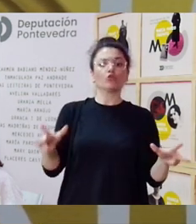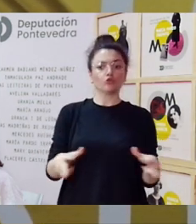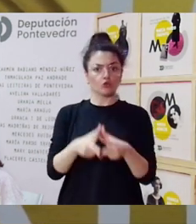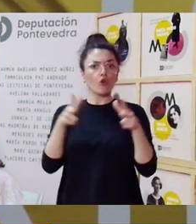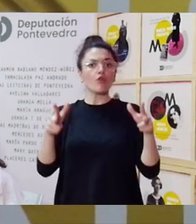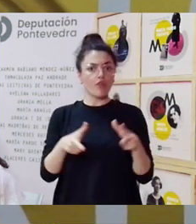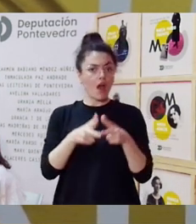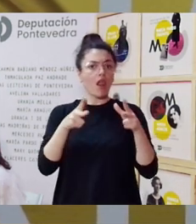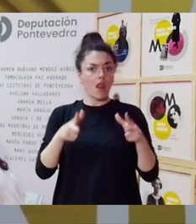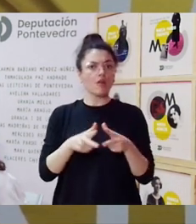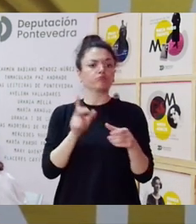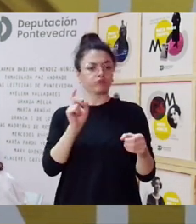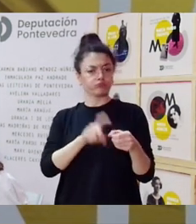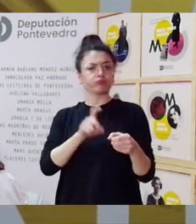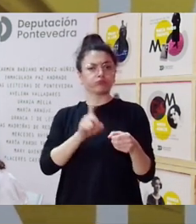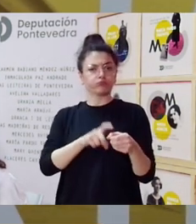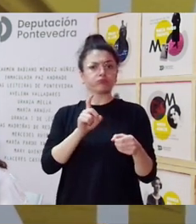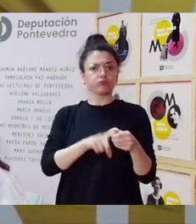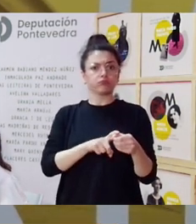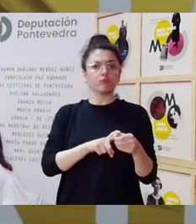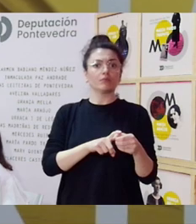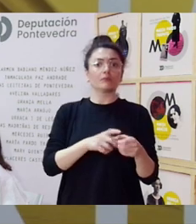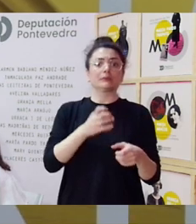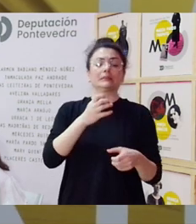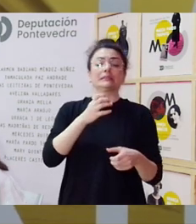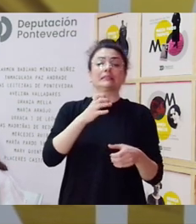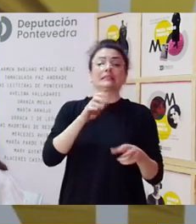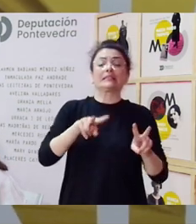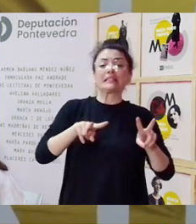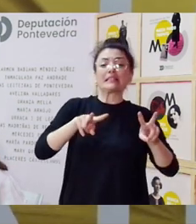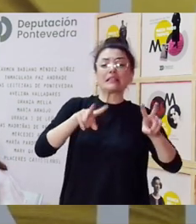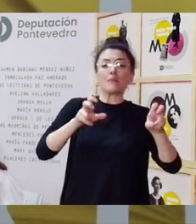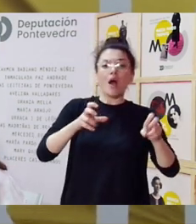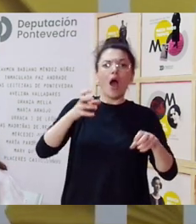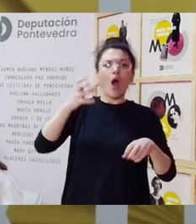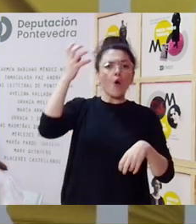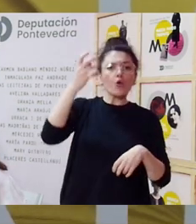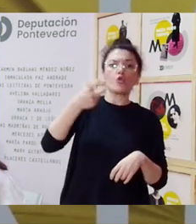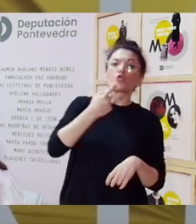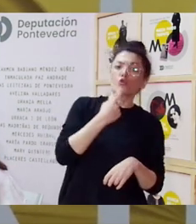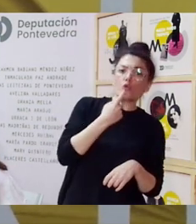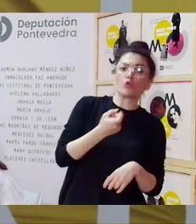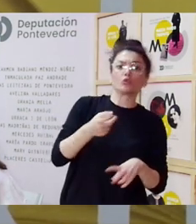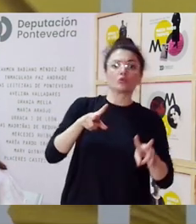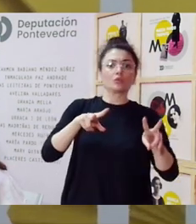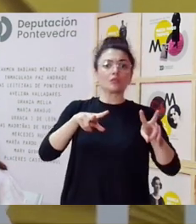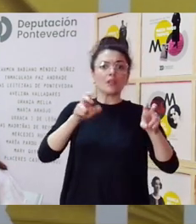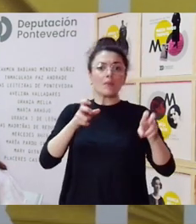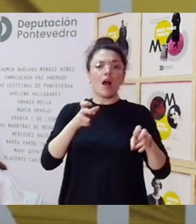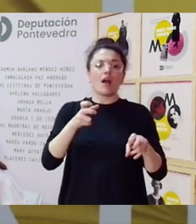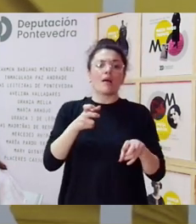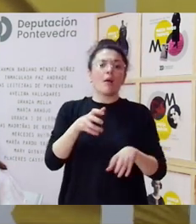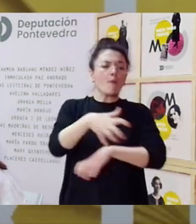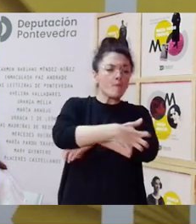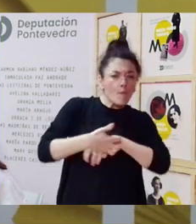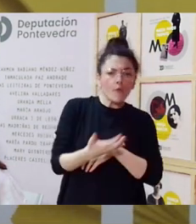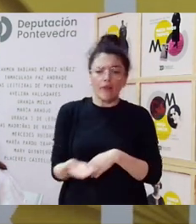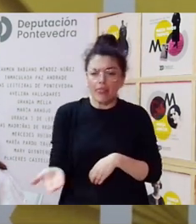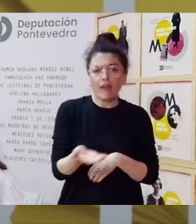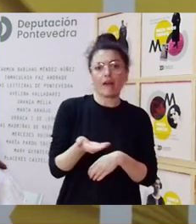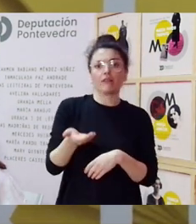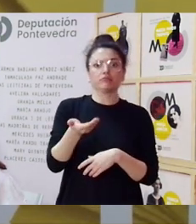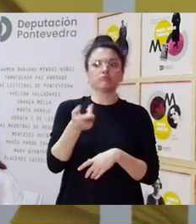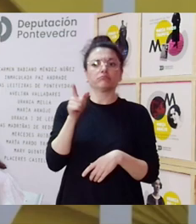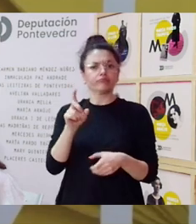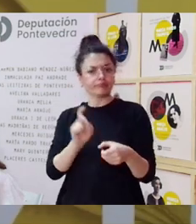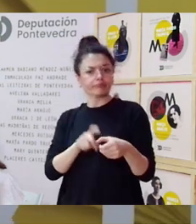da época, entrou en Socorro Rojo, temas de orfos e de mendicidade, era